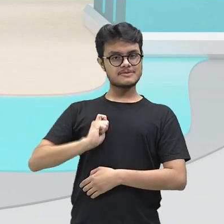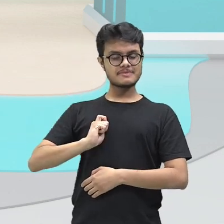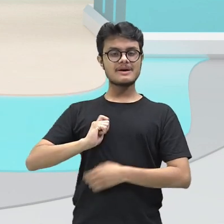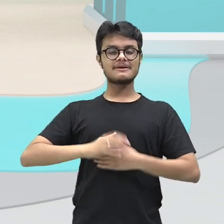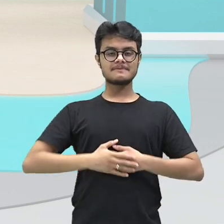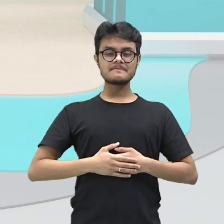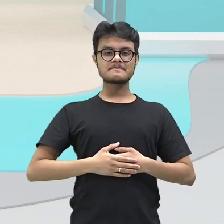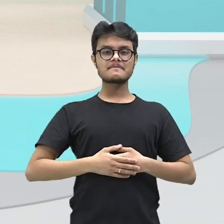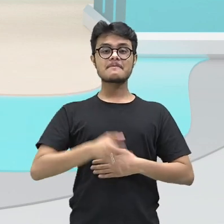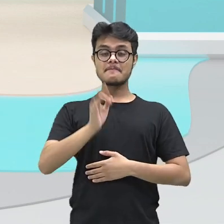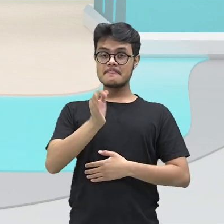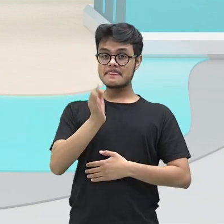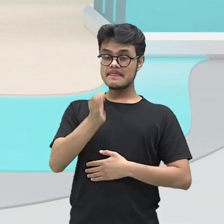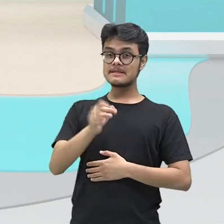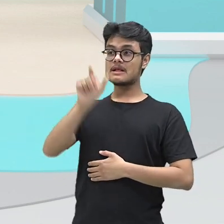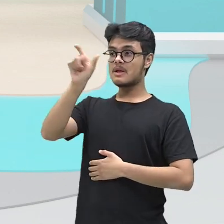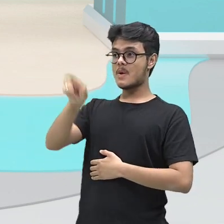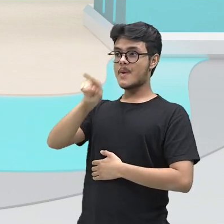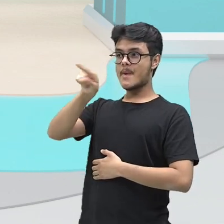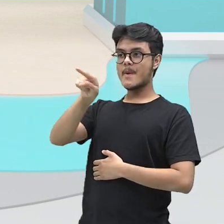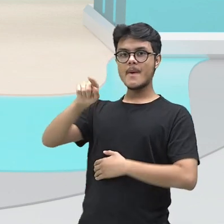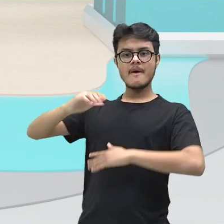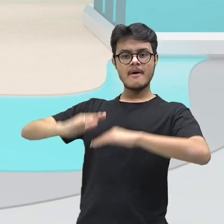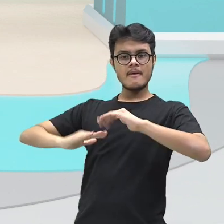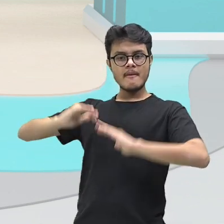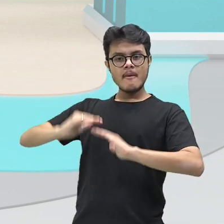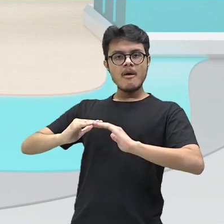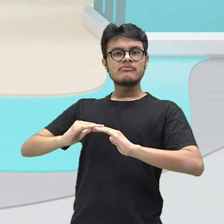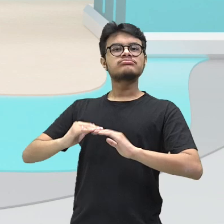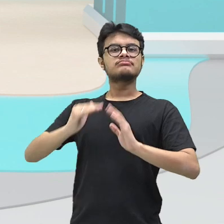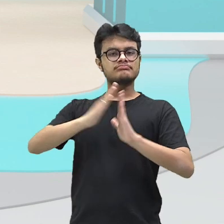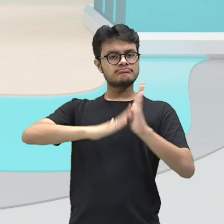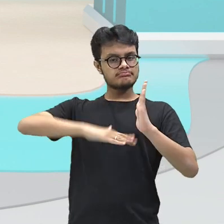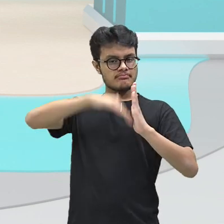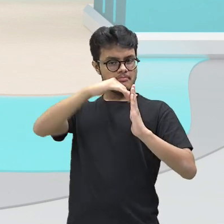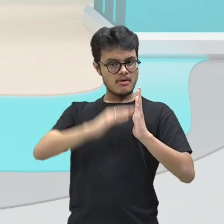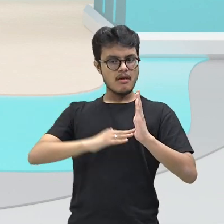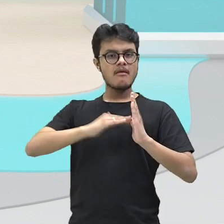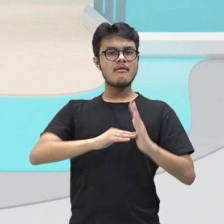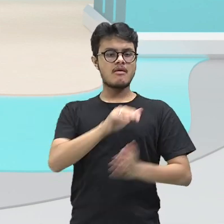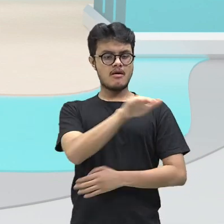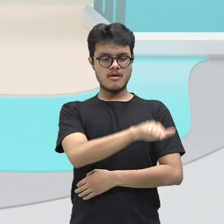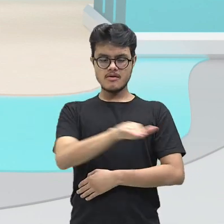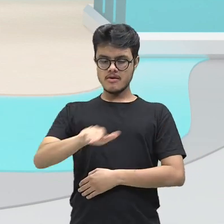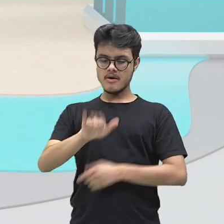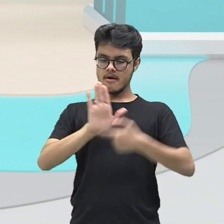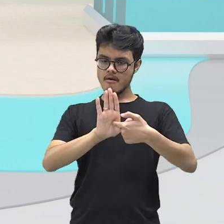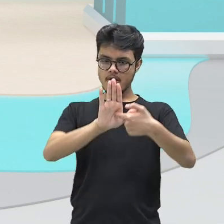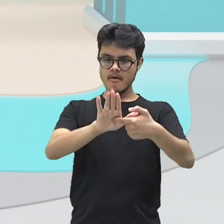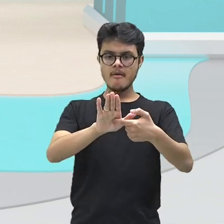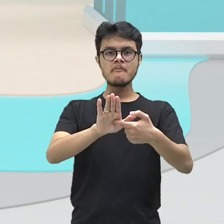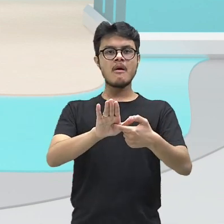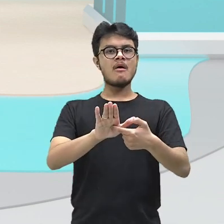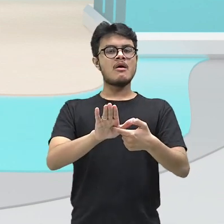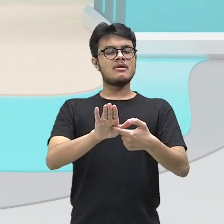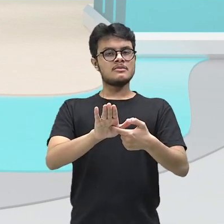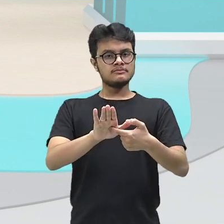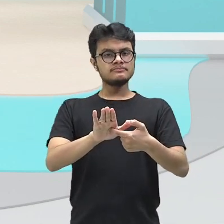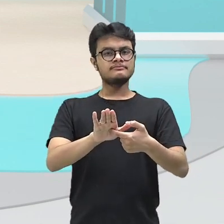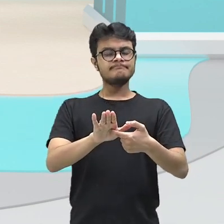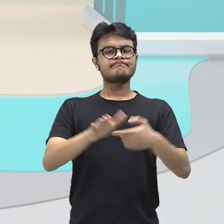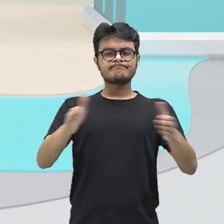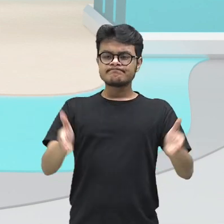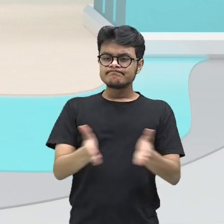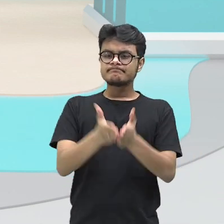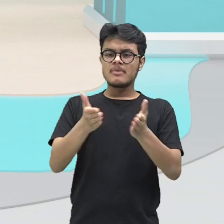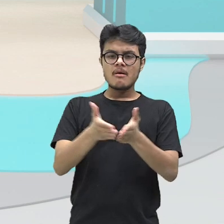uma obra onde o autor ele se expressa, ele coloca ali uma imagem, ele faz uma referência à pobreza